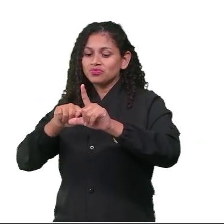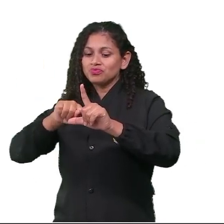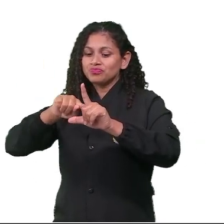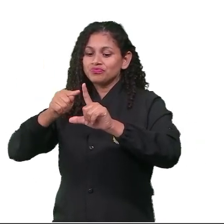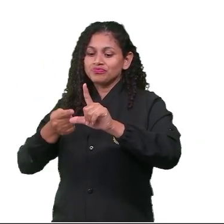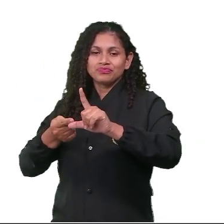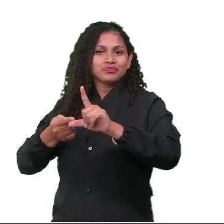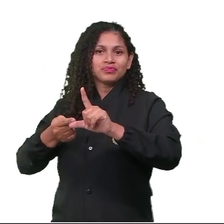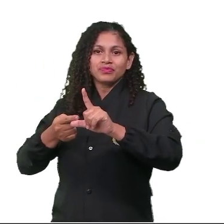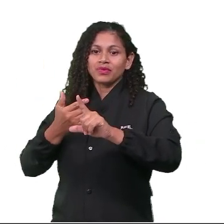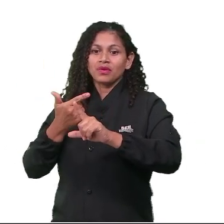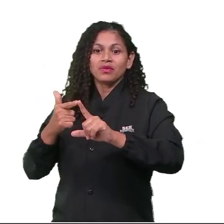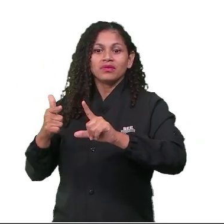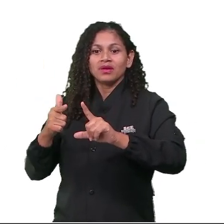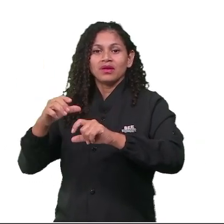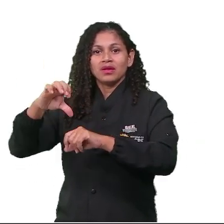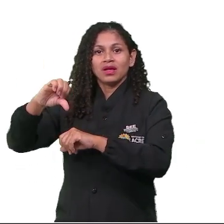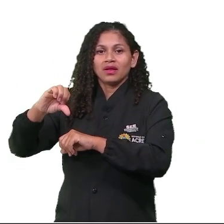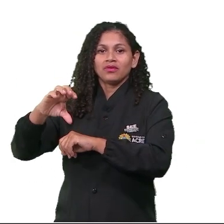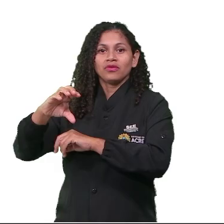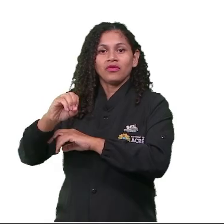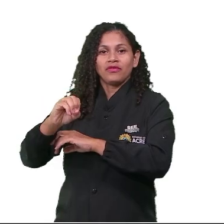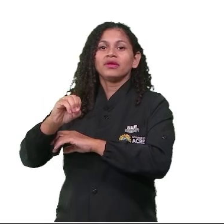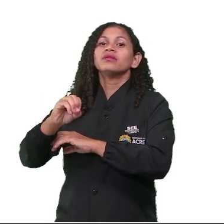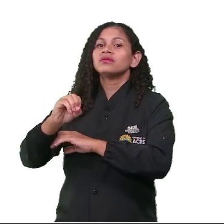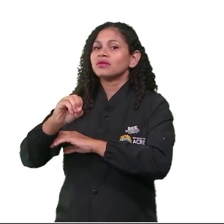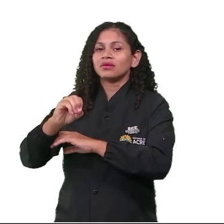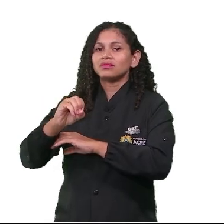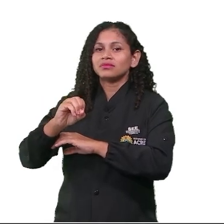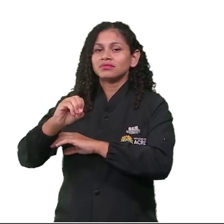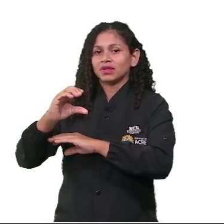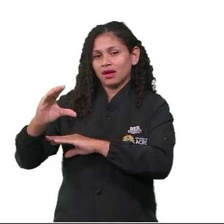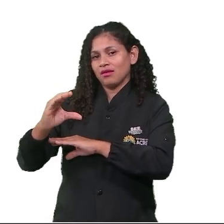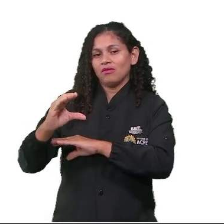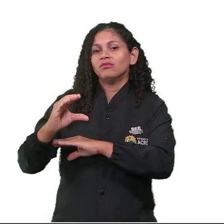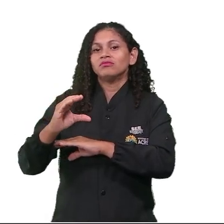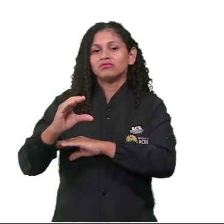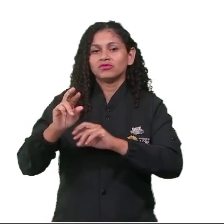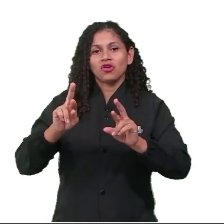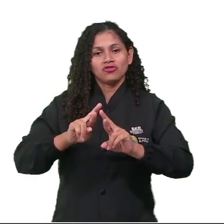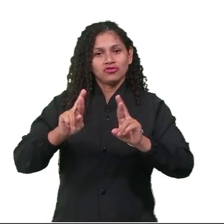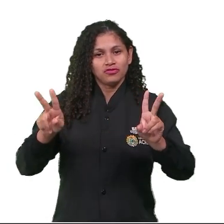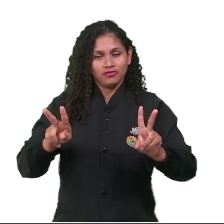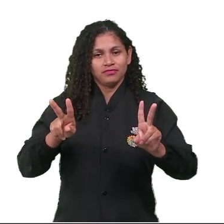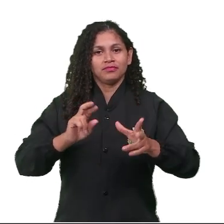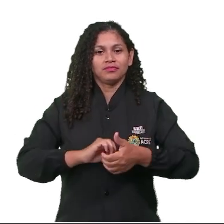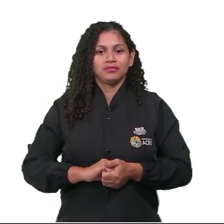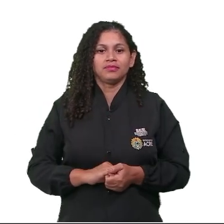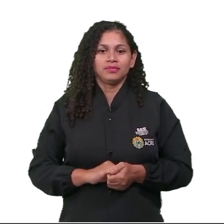um literalmente é reto e o outro ele é tortinho, exatamente, como mostra nas duas imagens.